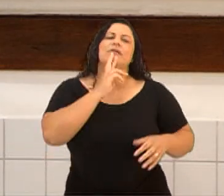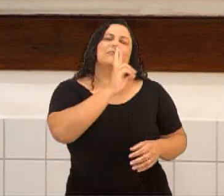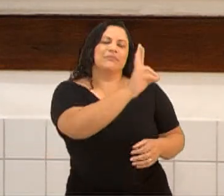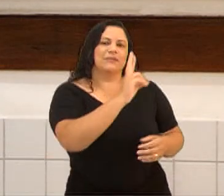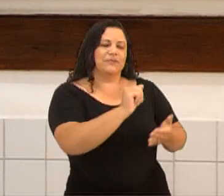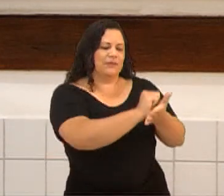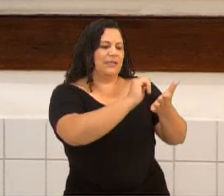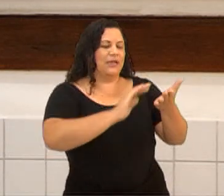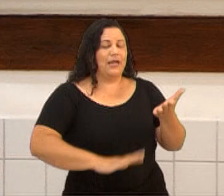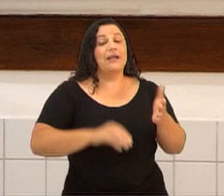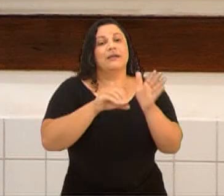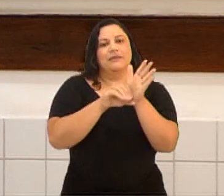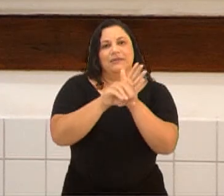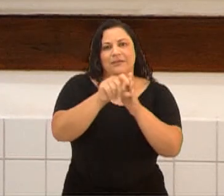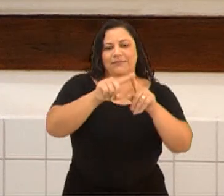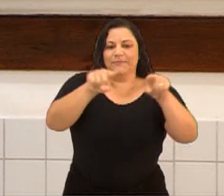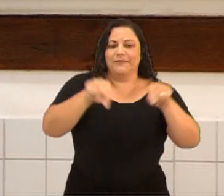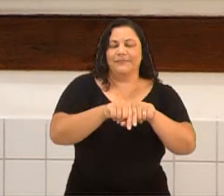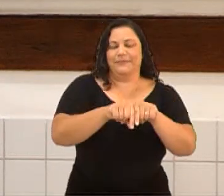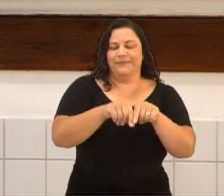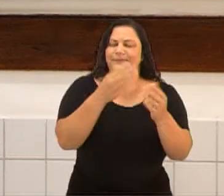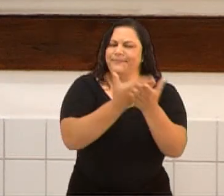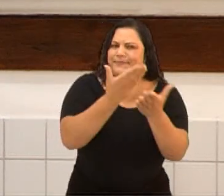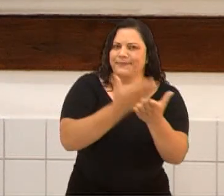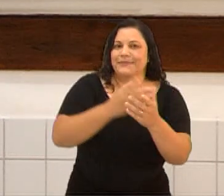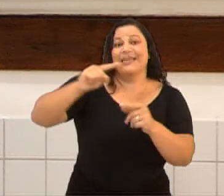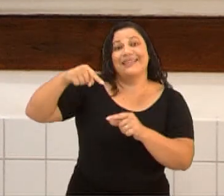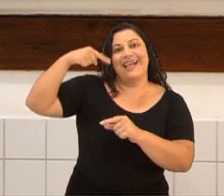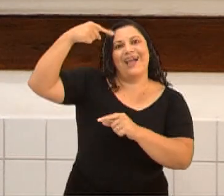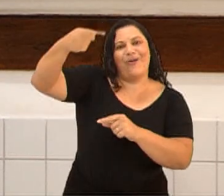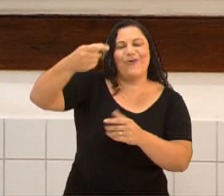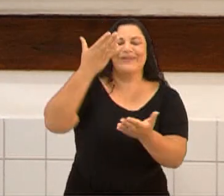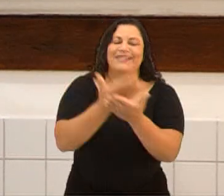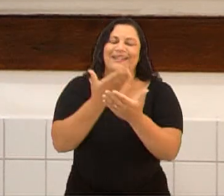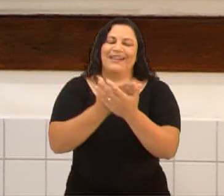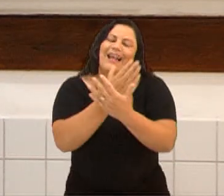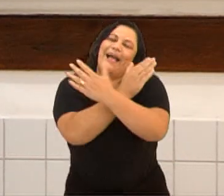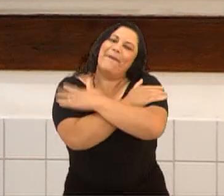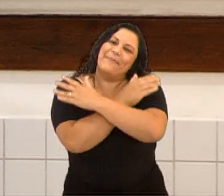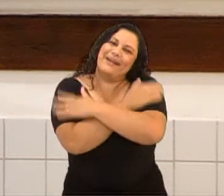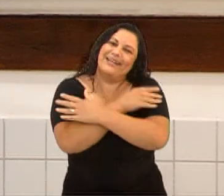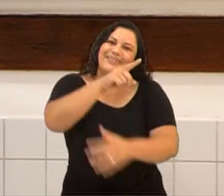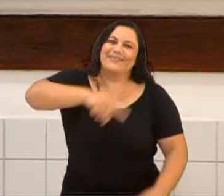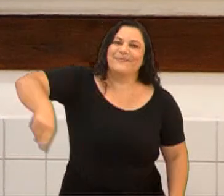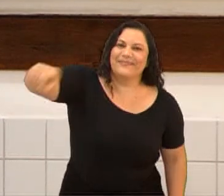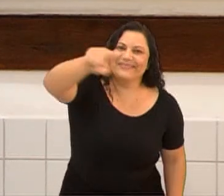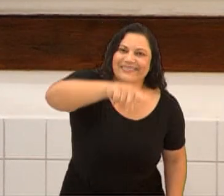atividades, acessando o Classroom, estudando e até a próxima. Um abraço para vocês!